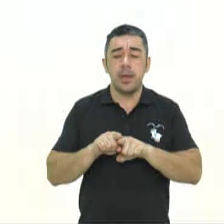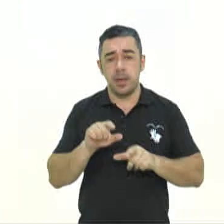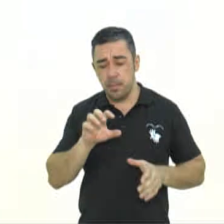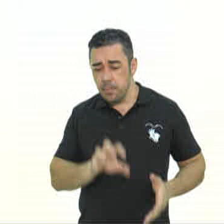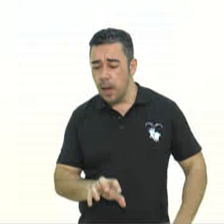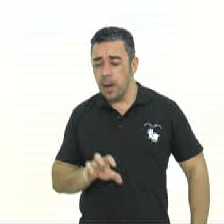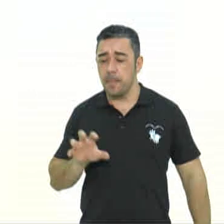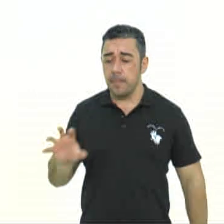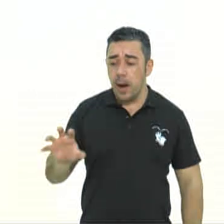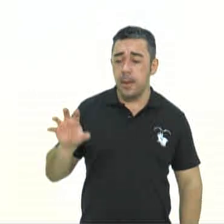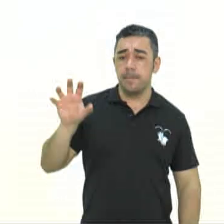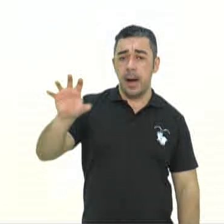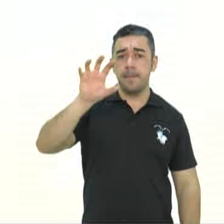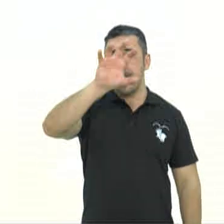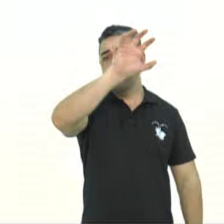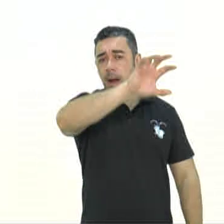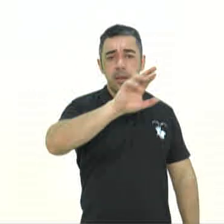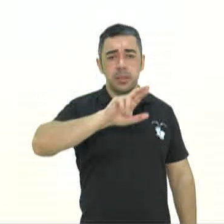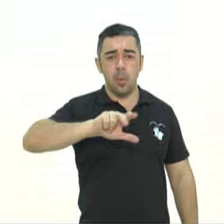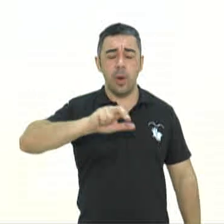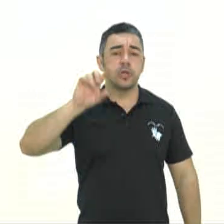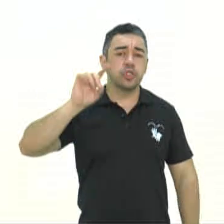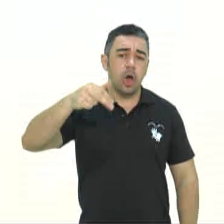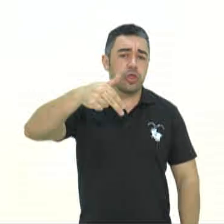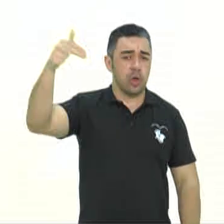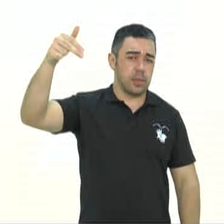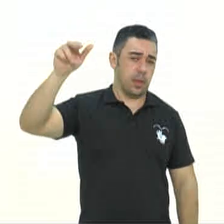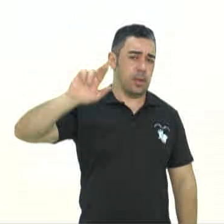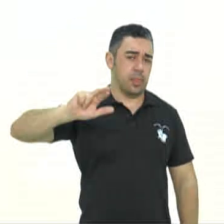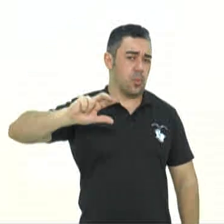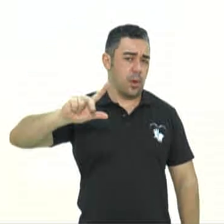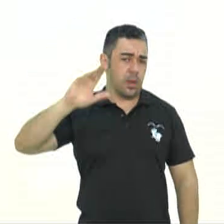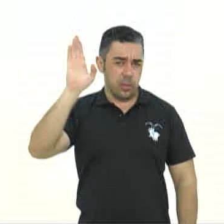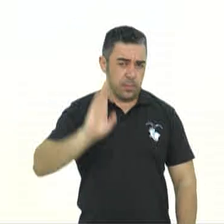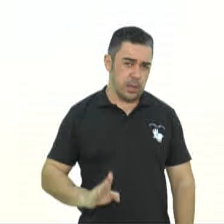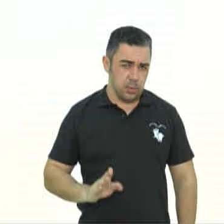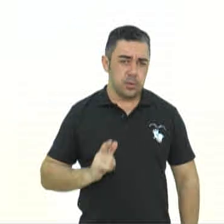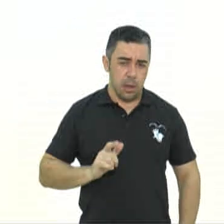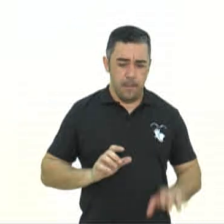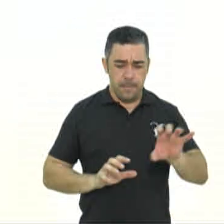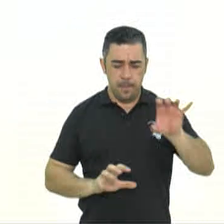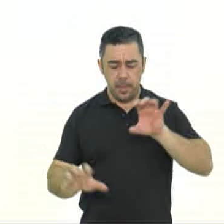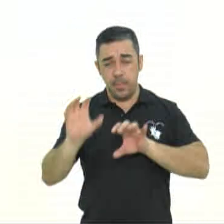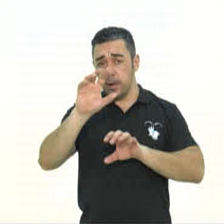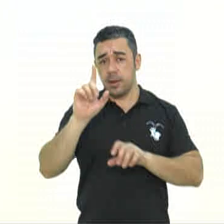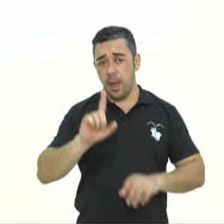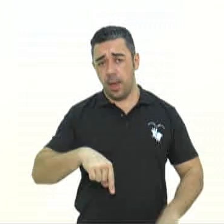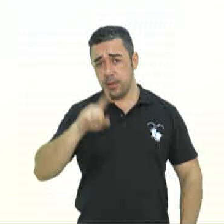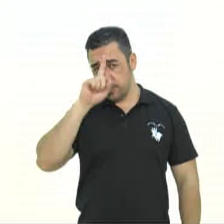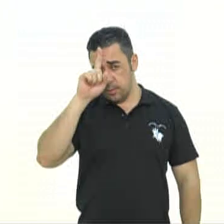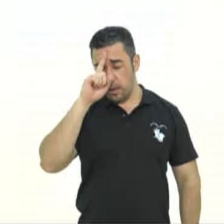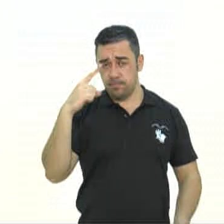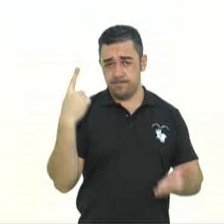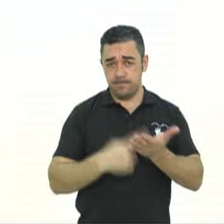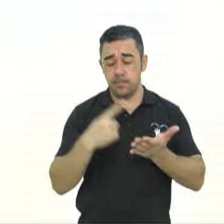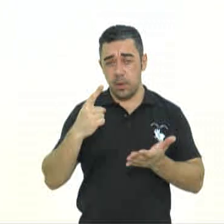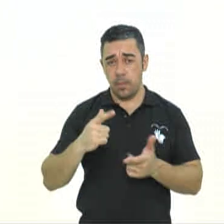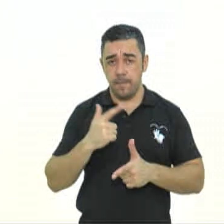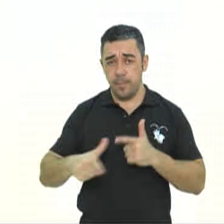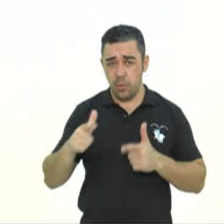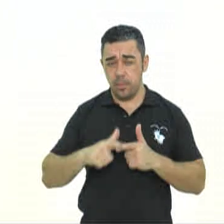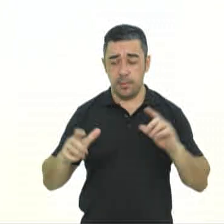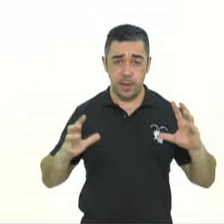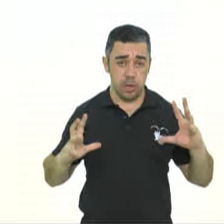regiões do Brasil e não somente no Nordeste. Então, passa essa ideia, né? Essa confirmação de que a crise é um